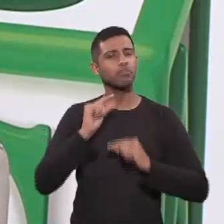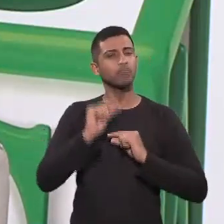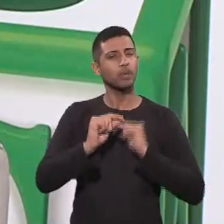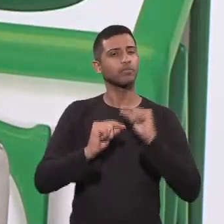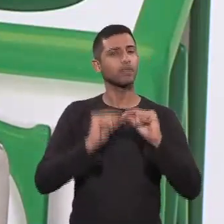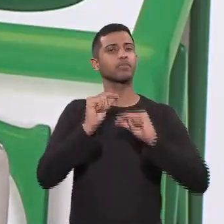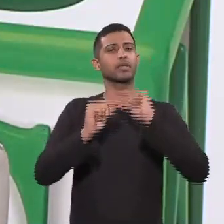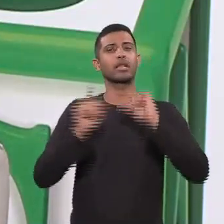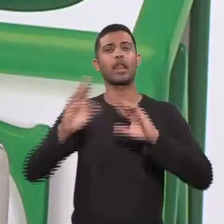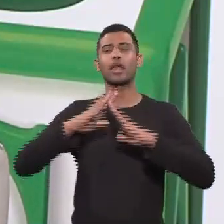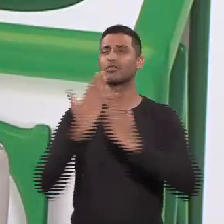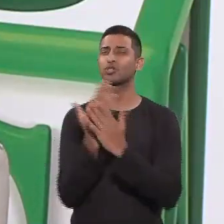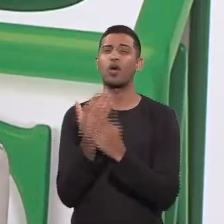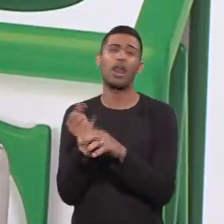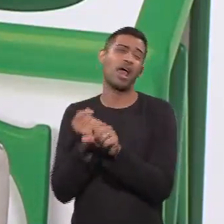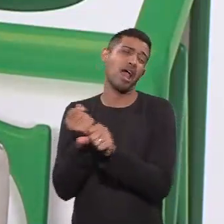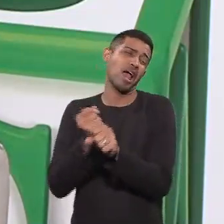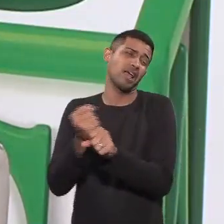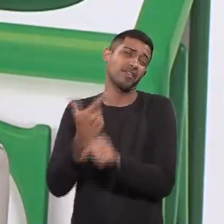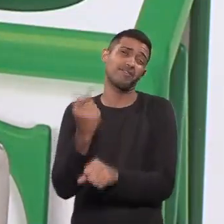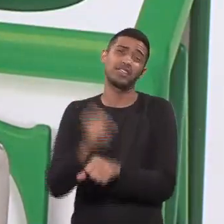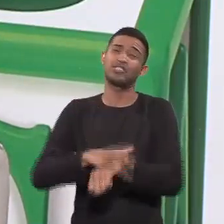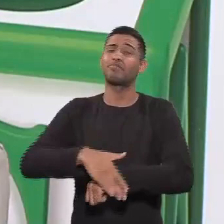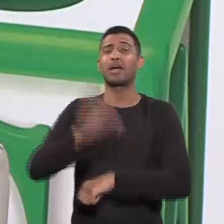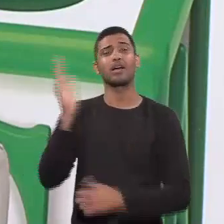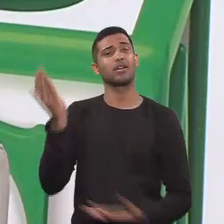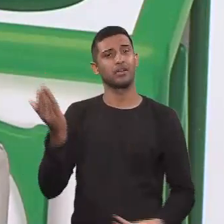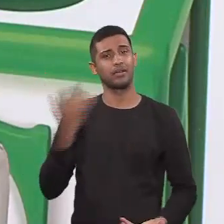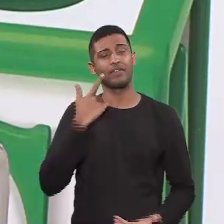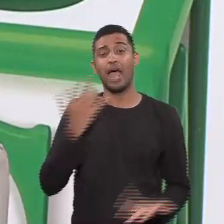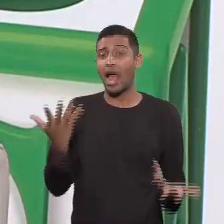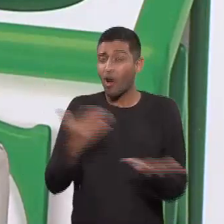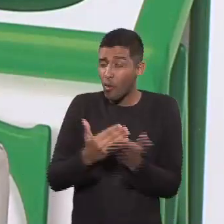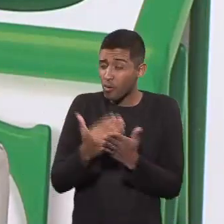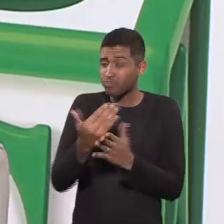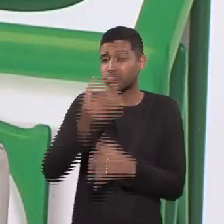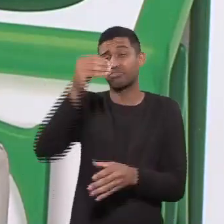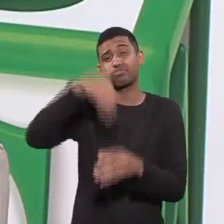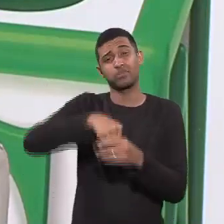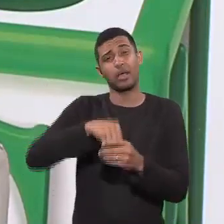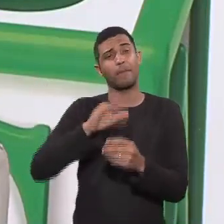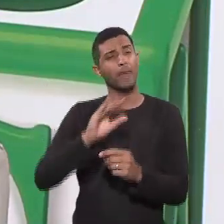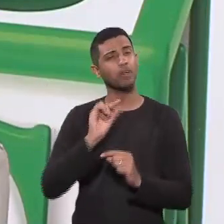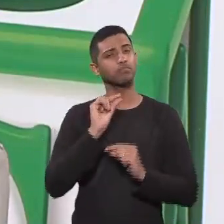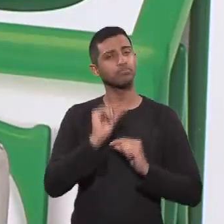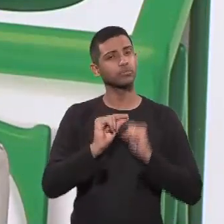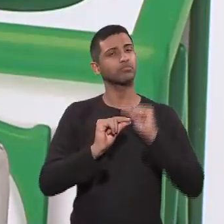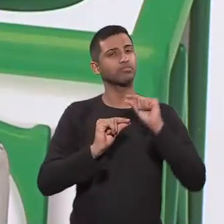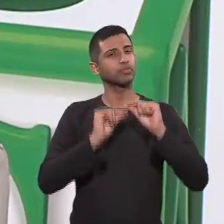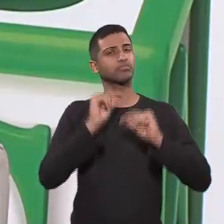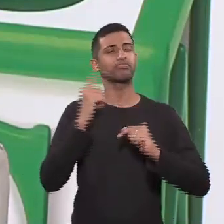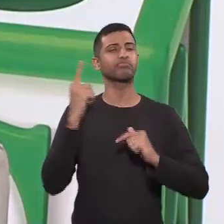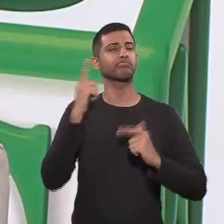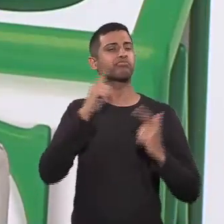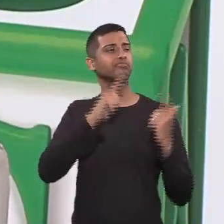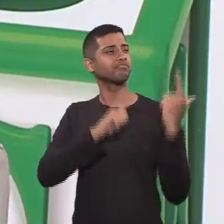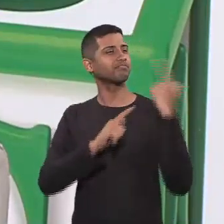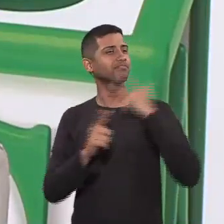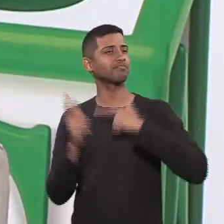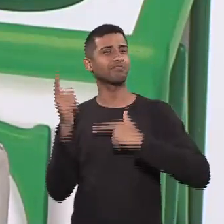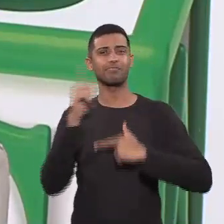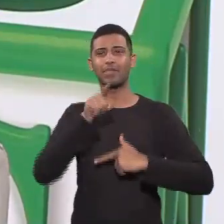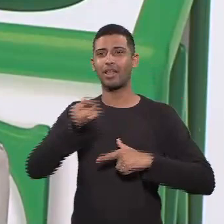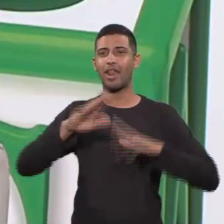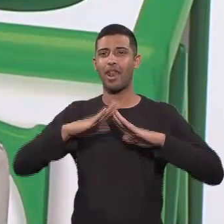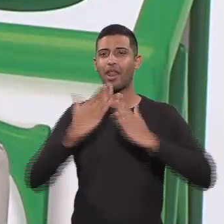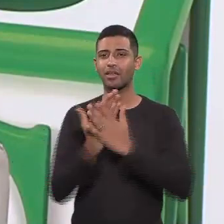aos poucos, uma escola com mais de 20 anos, Sim. E agora que está começando essa inclusão, mas assim, aos poucos a gente vai conseguindo fazer